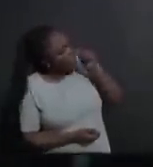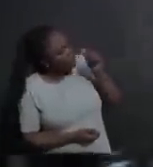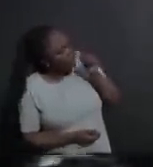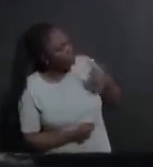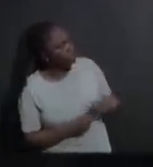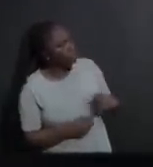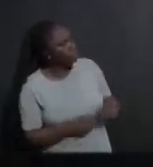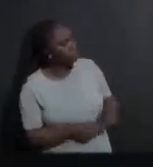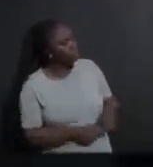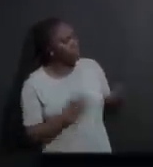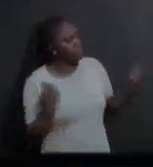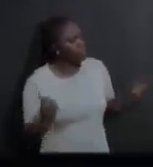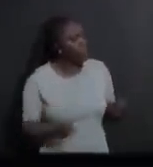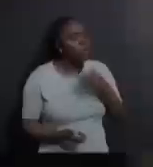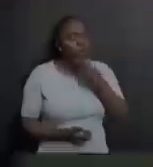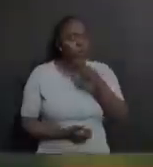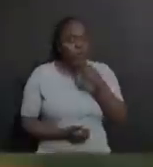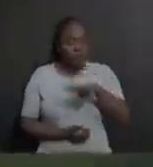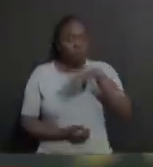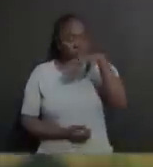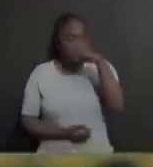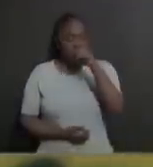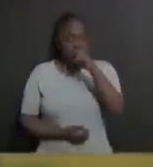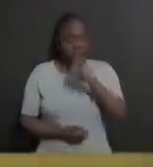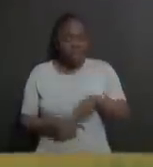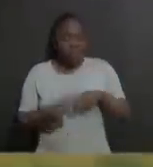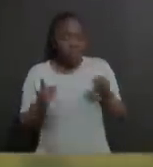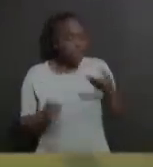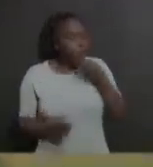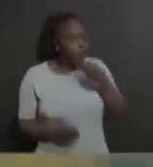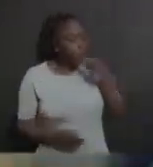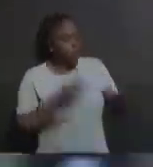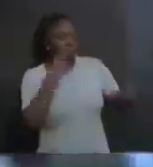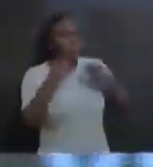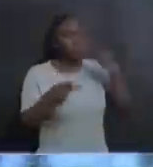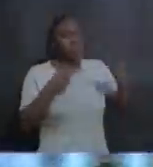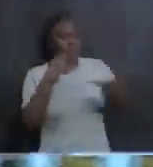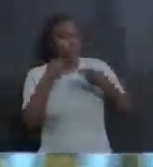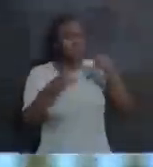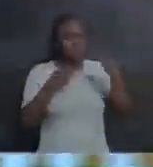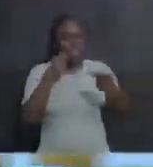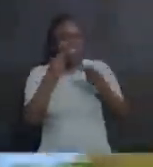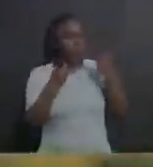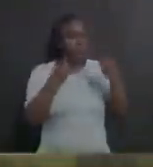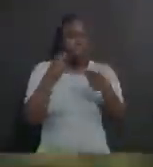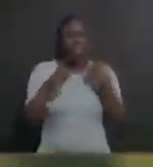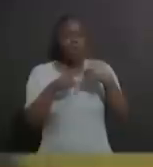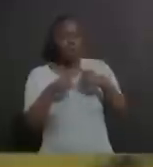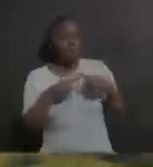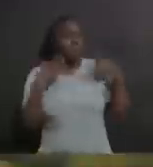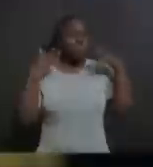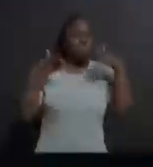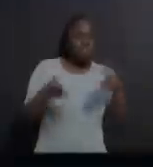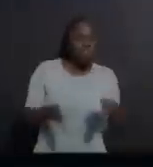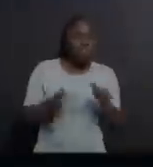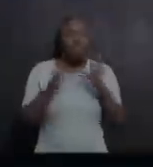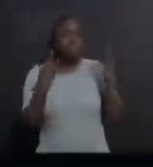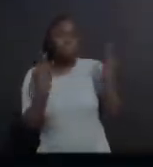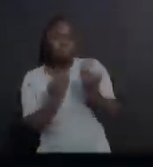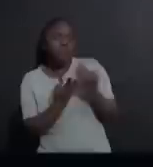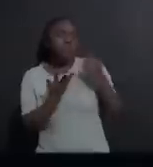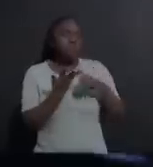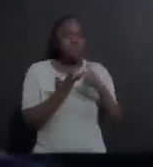possível. O homem respira, mas ele não respirava. Ele foi... Porque eu vim com o meu...